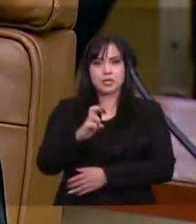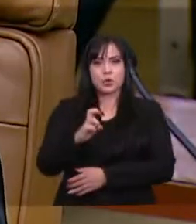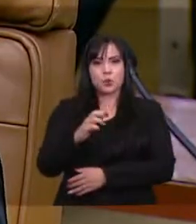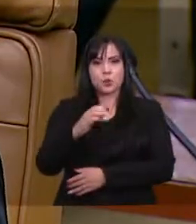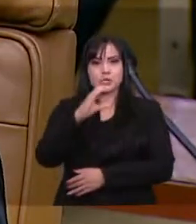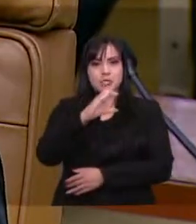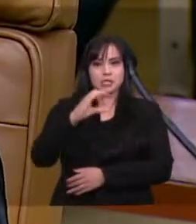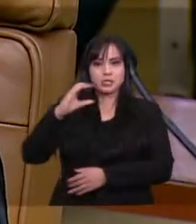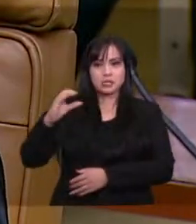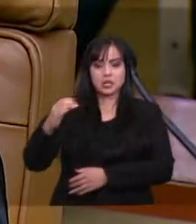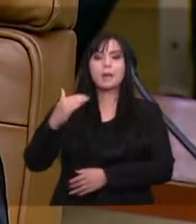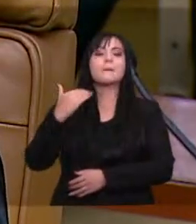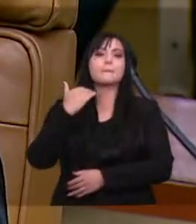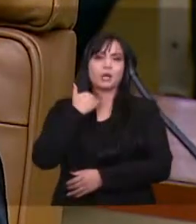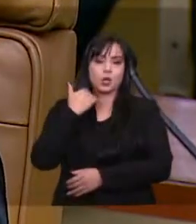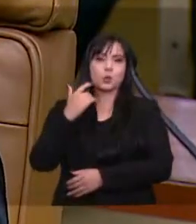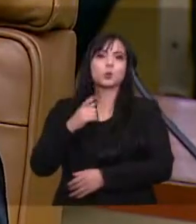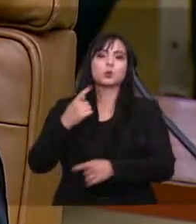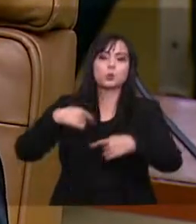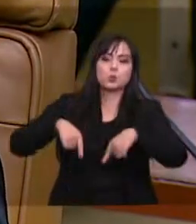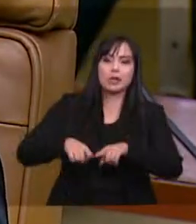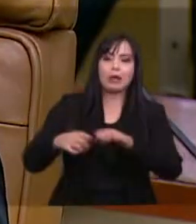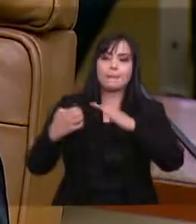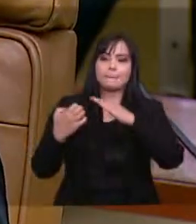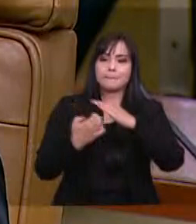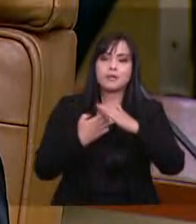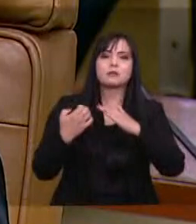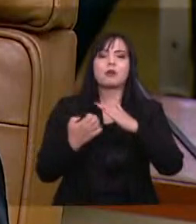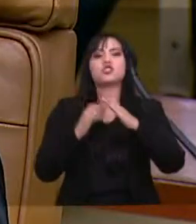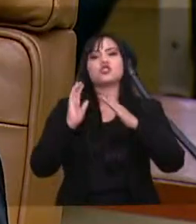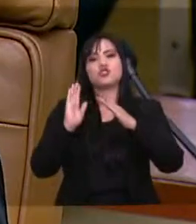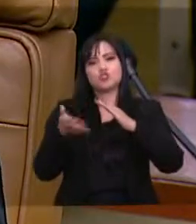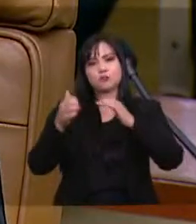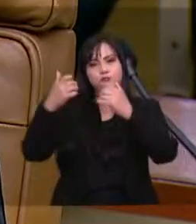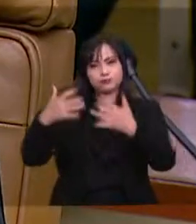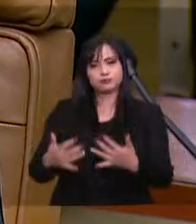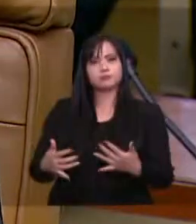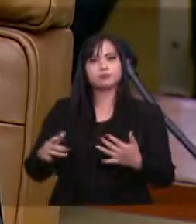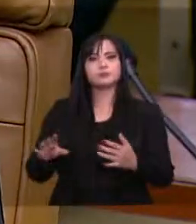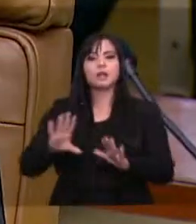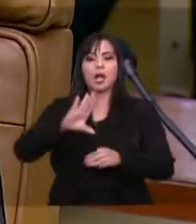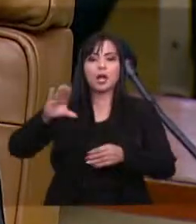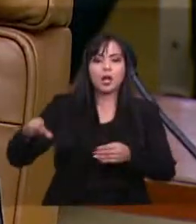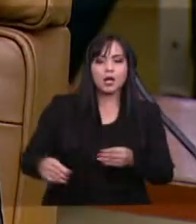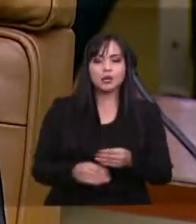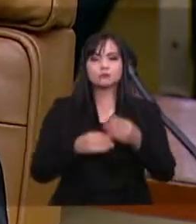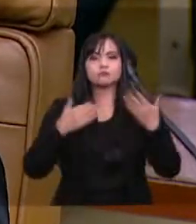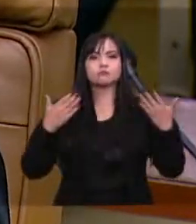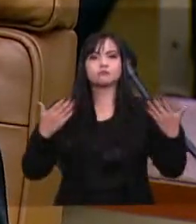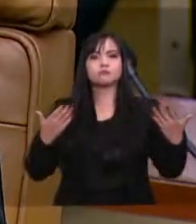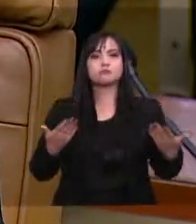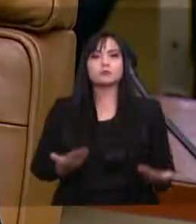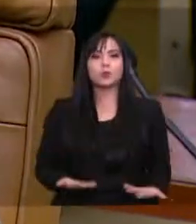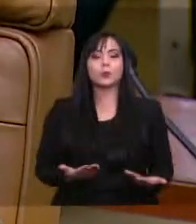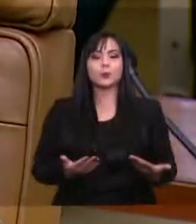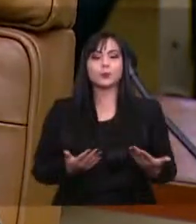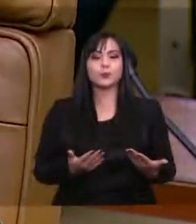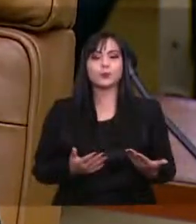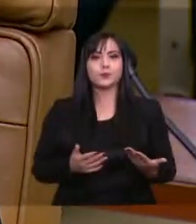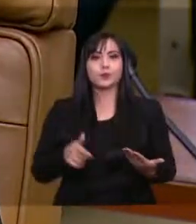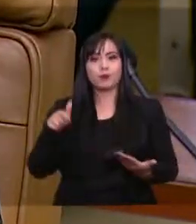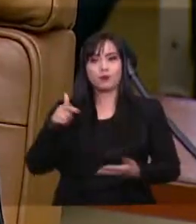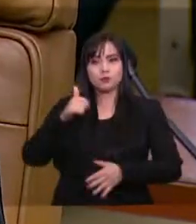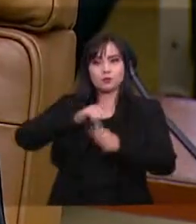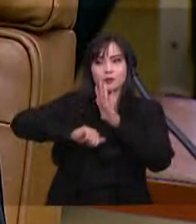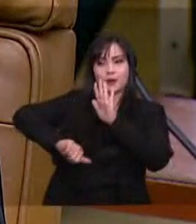correntes titularizado por sociedades empresárias as quais já me referi a crença por tantas reprimendas a